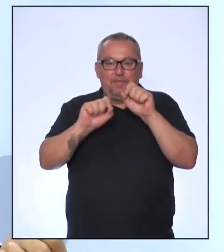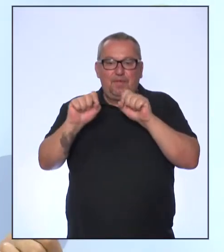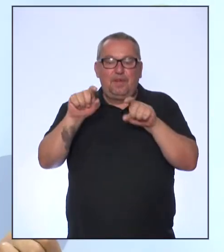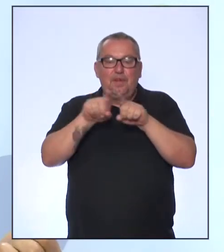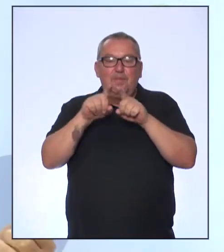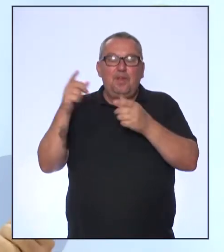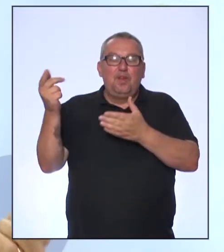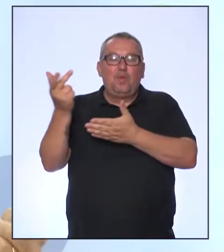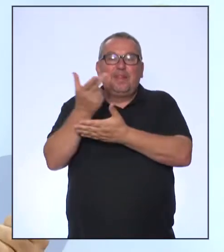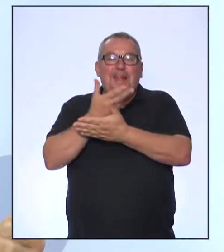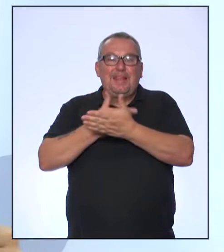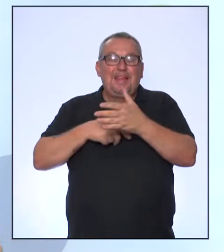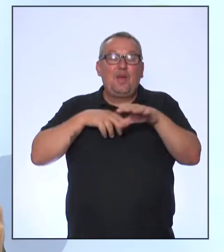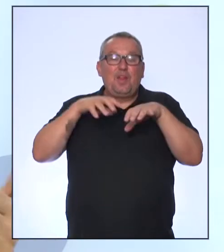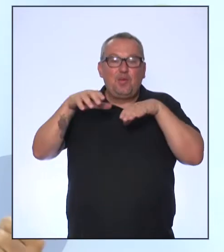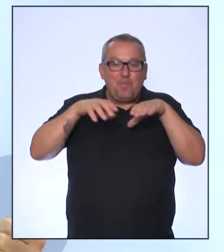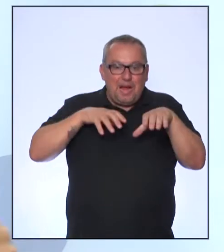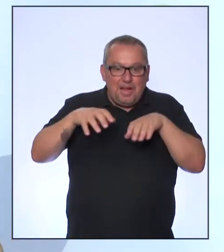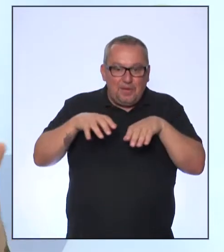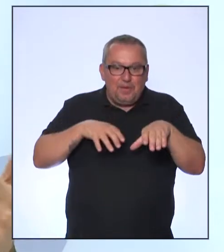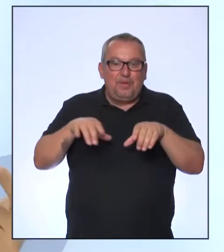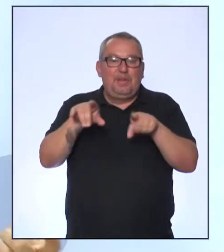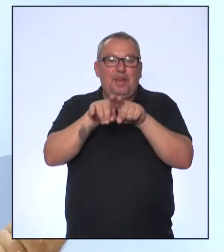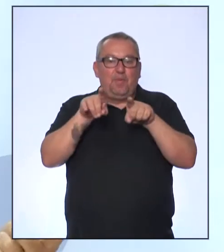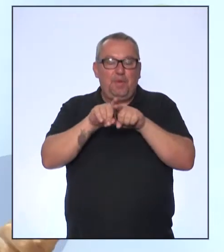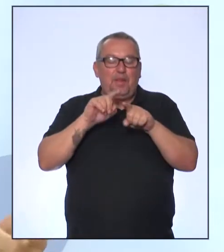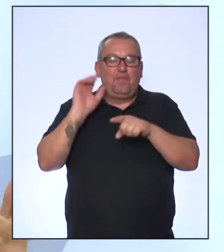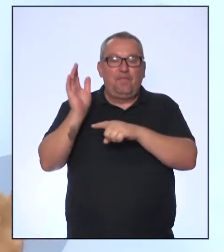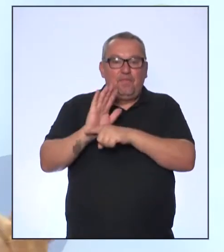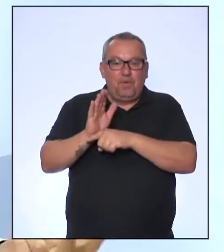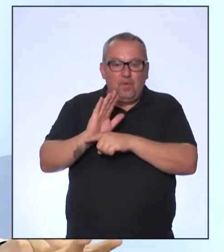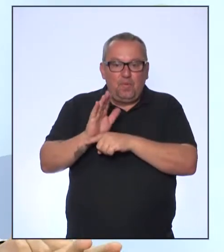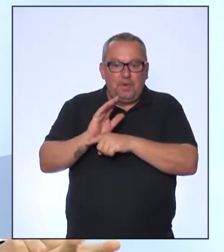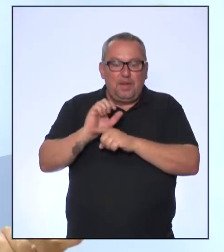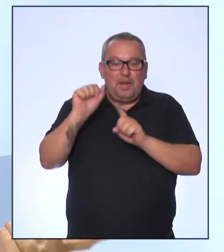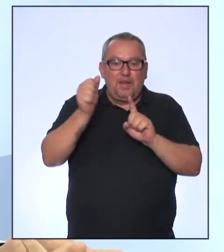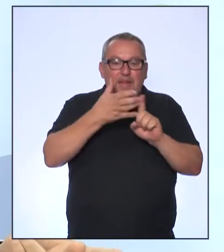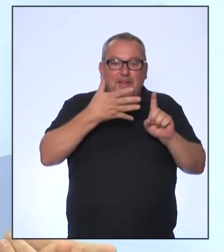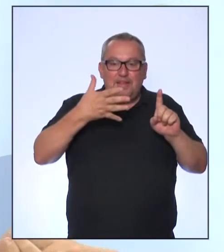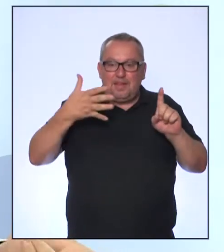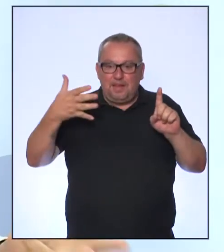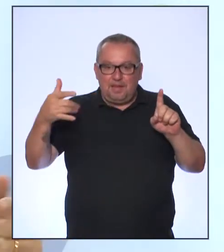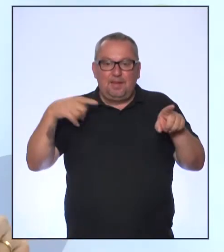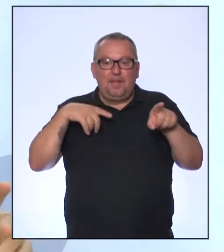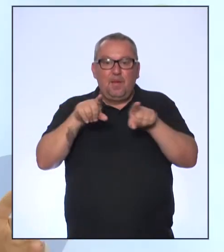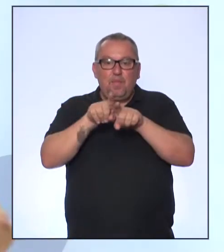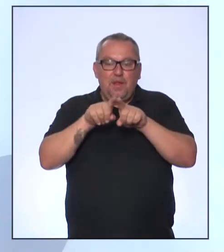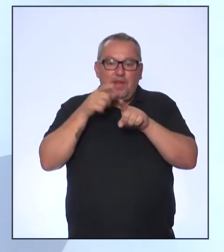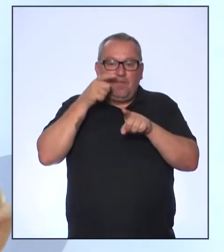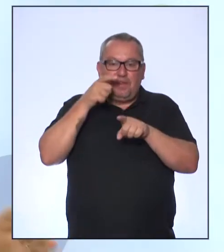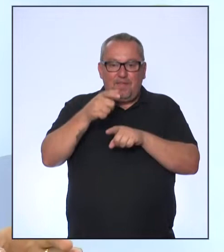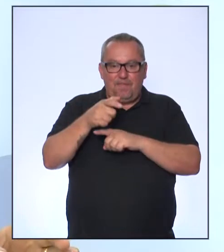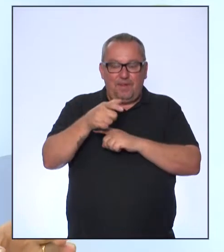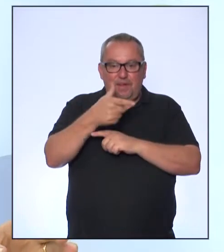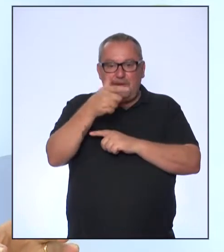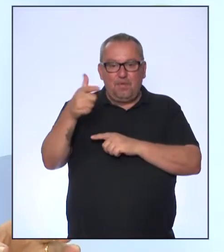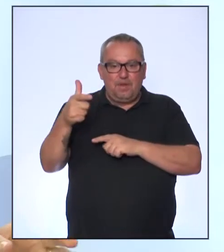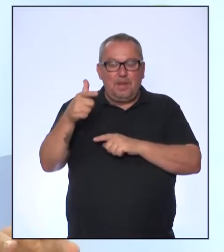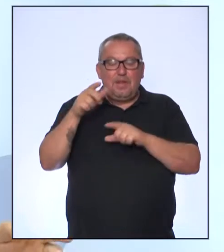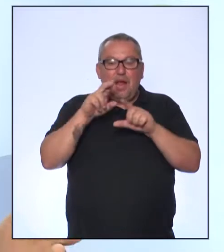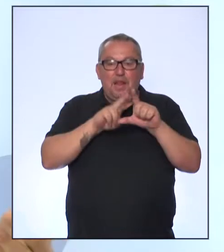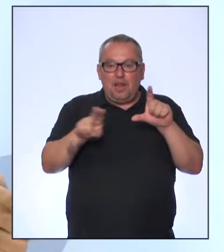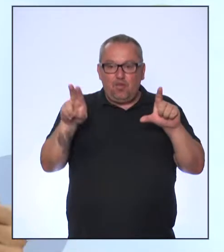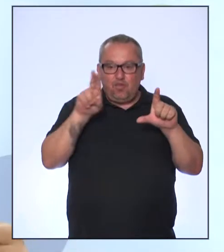para os desenhos, né, a gente tem que pensar nos desenhos, nos filmes, nas séries que são transmitidas, que você não tem a questão da